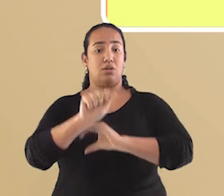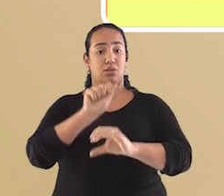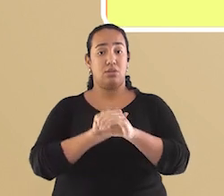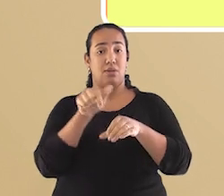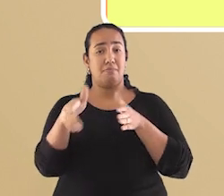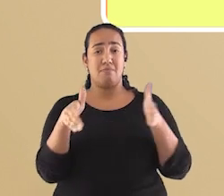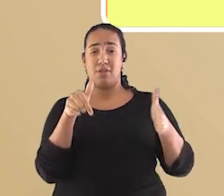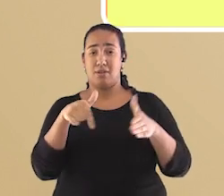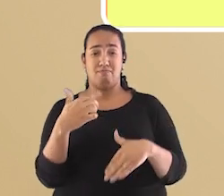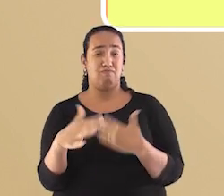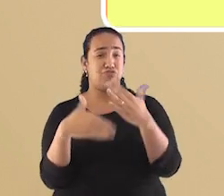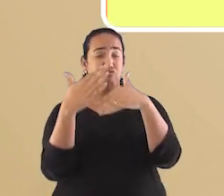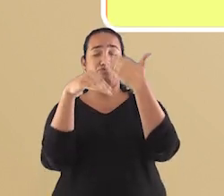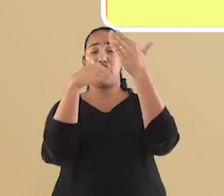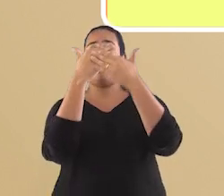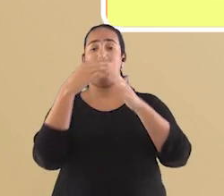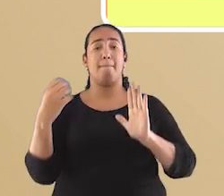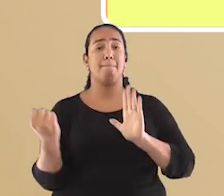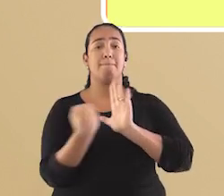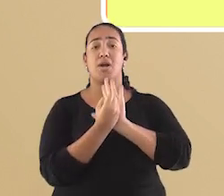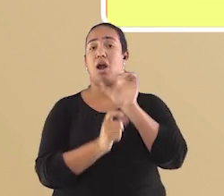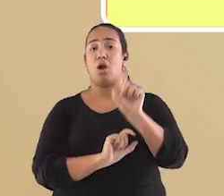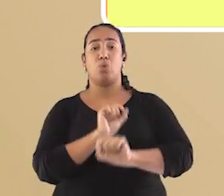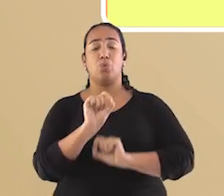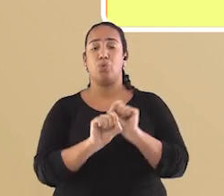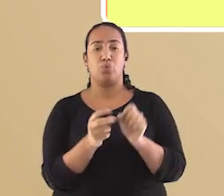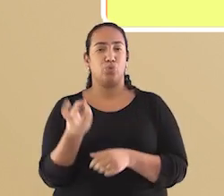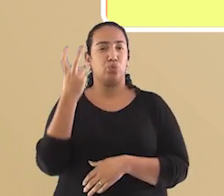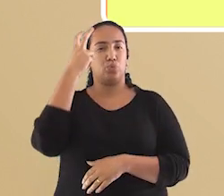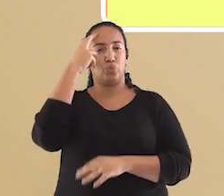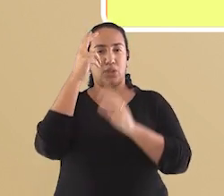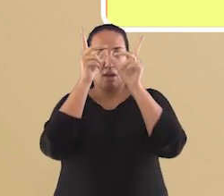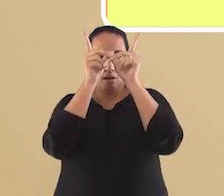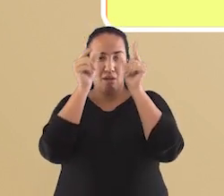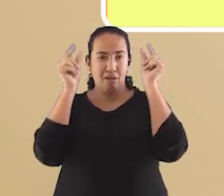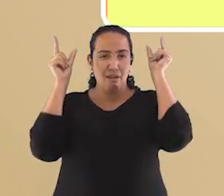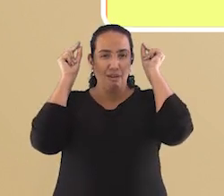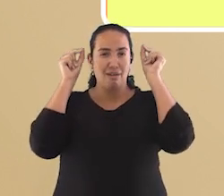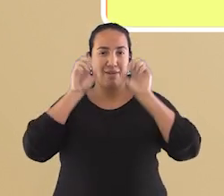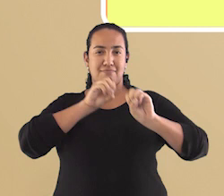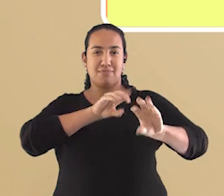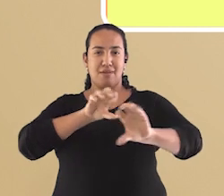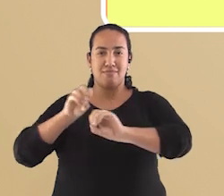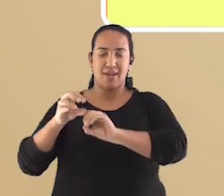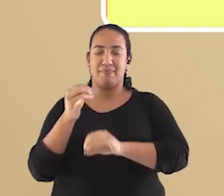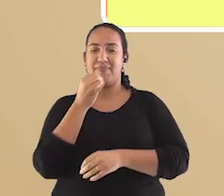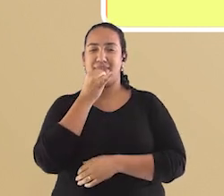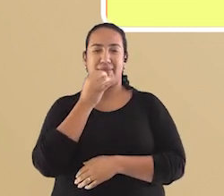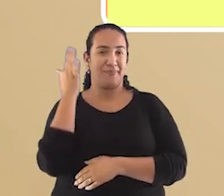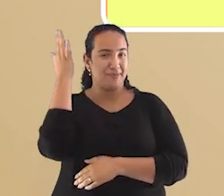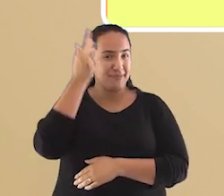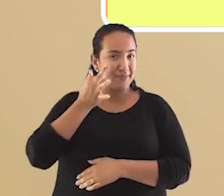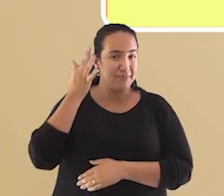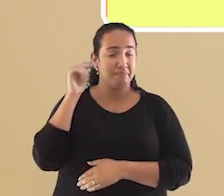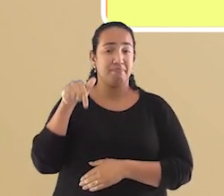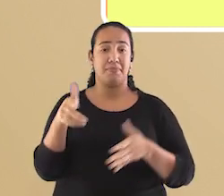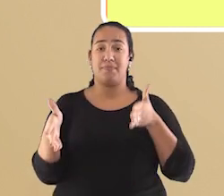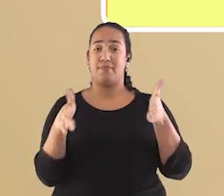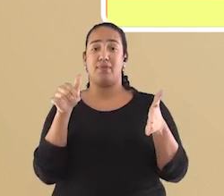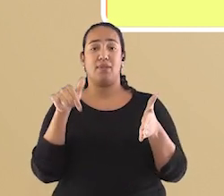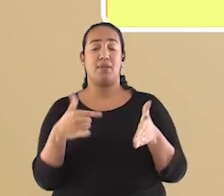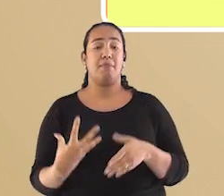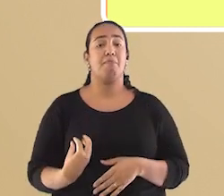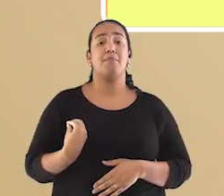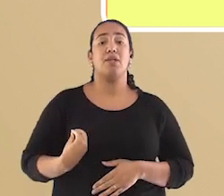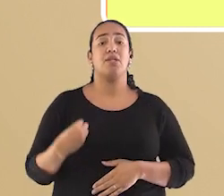maior desenvolvimento dos gregos, marcado pelo florescimento da cultura grega como a filosofia. Esse período